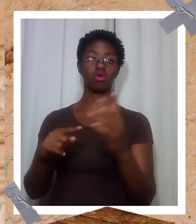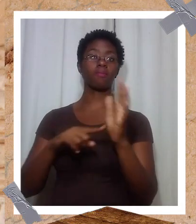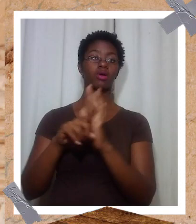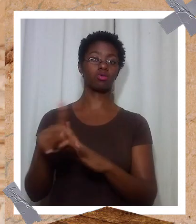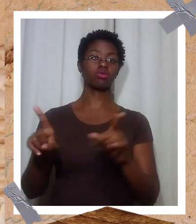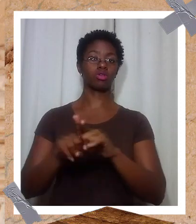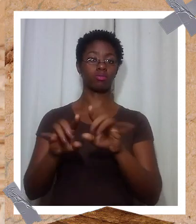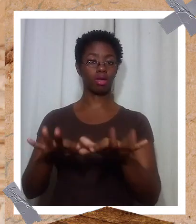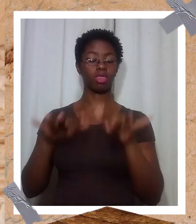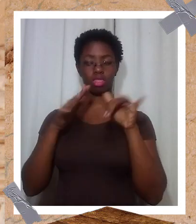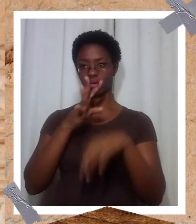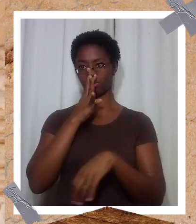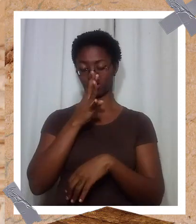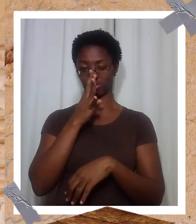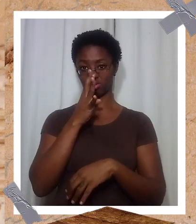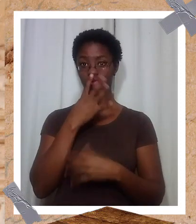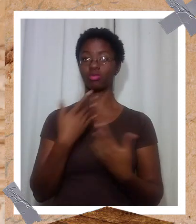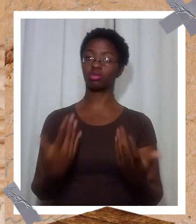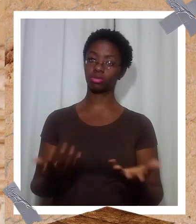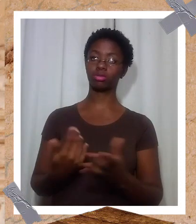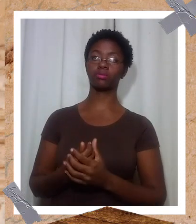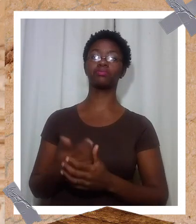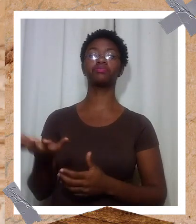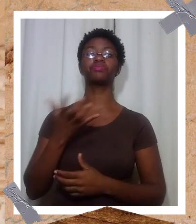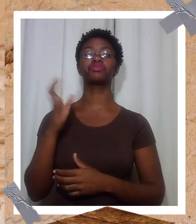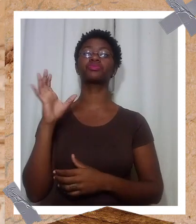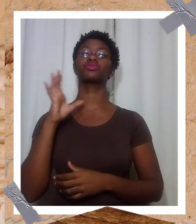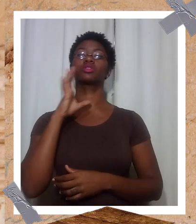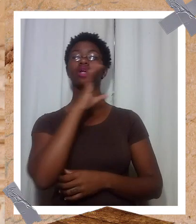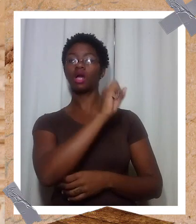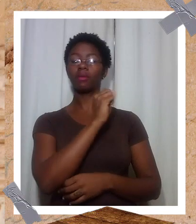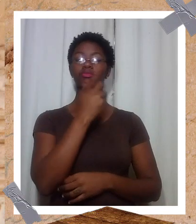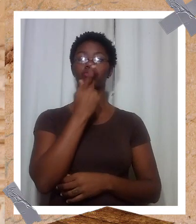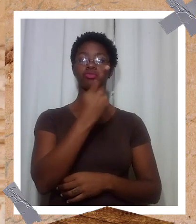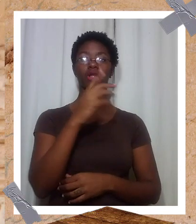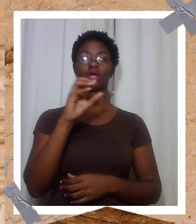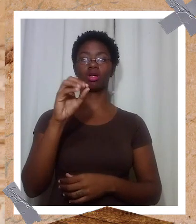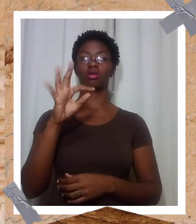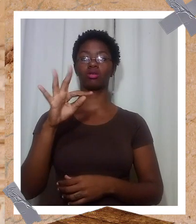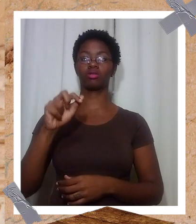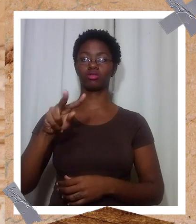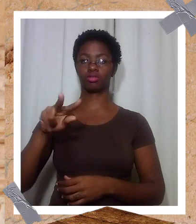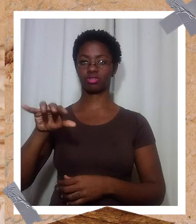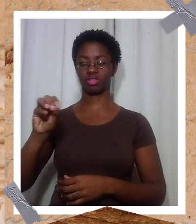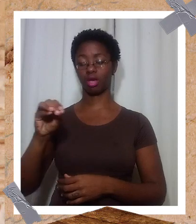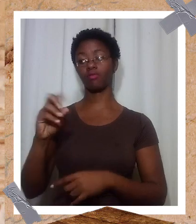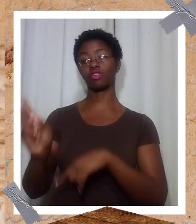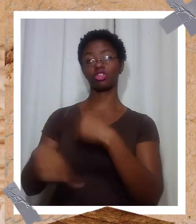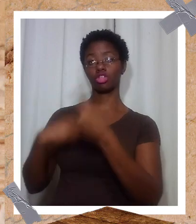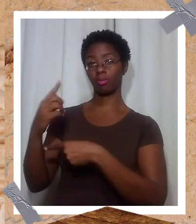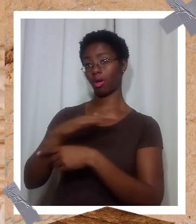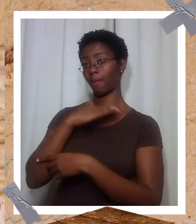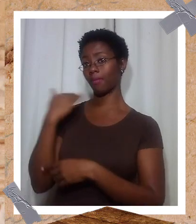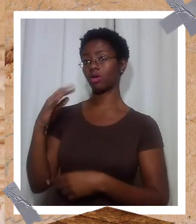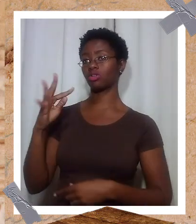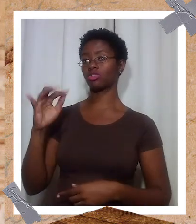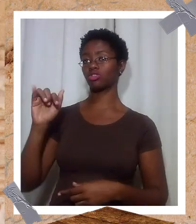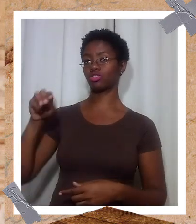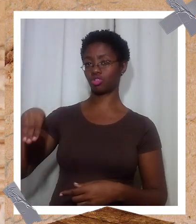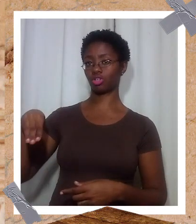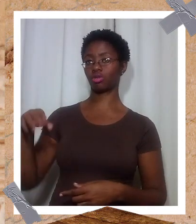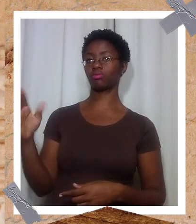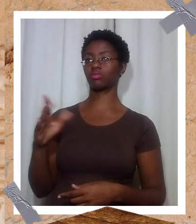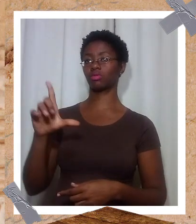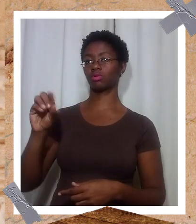Então, eu queria brevemente falar para o Otávio, depois da morte do Tim Lopes, o Morro do